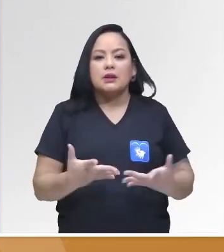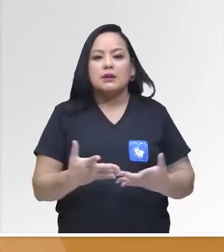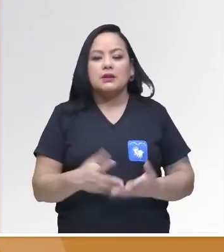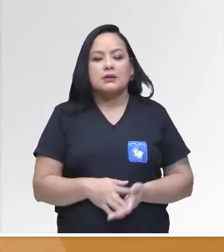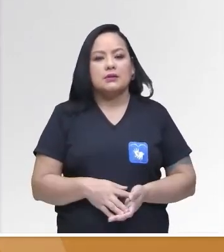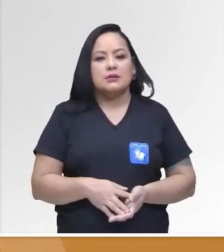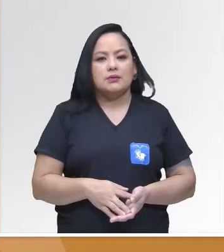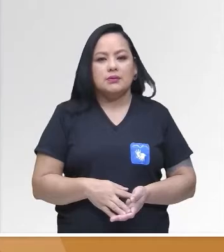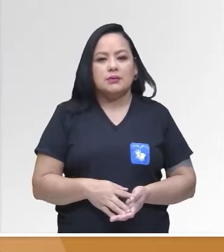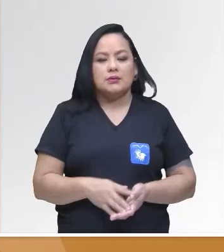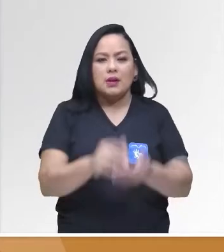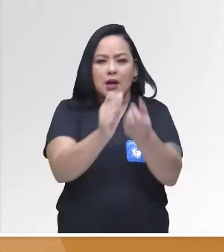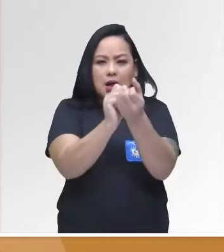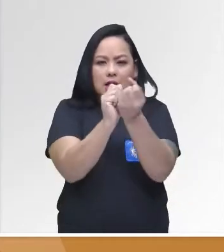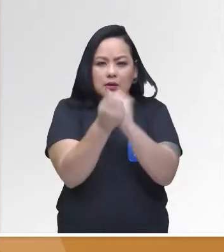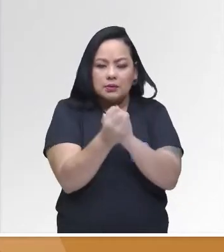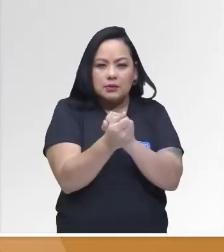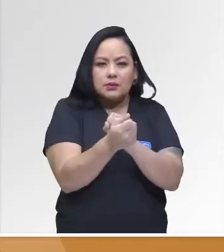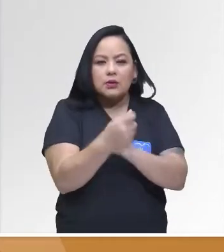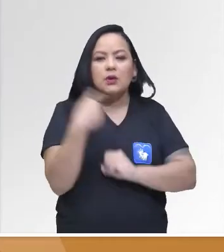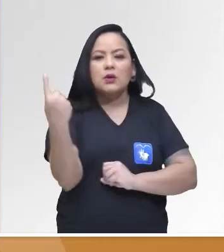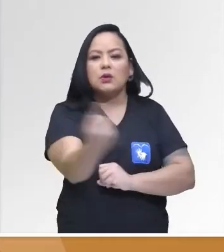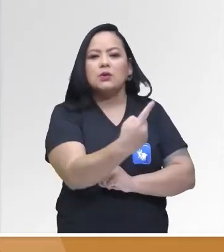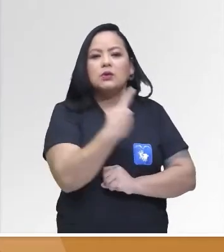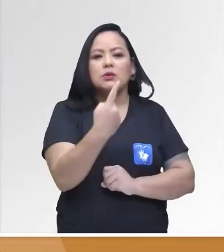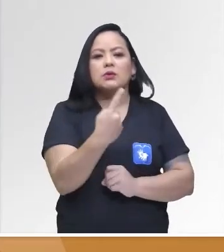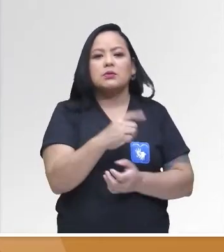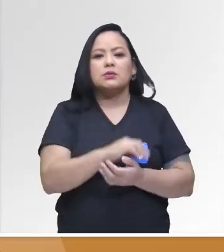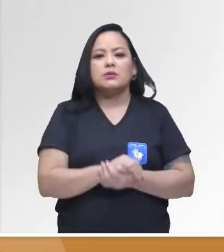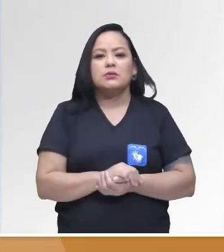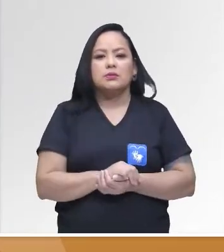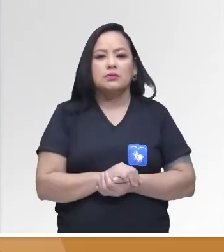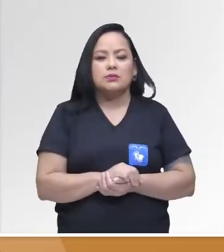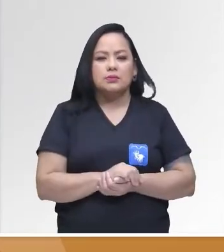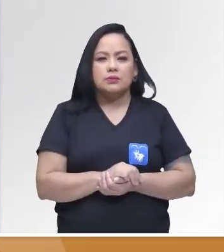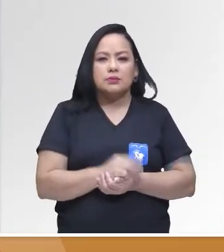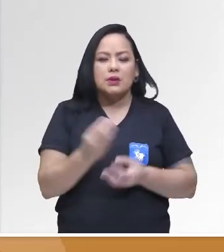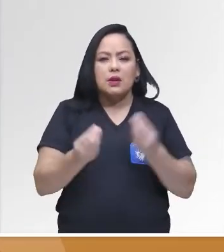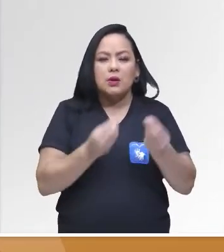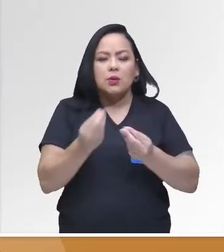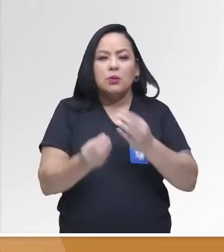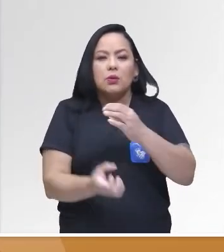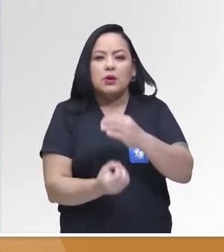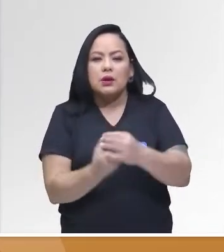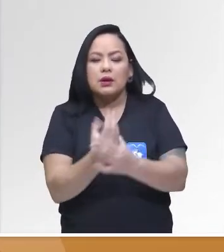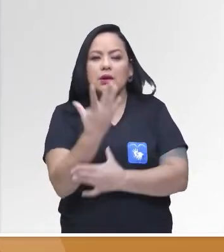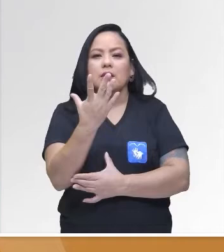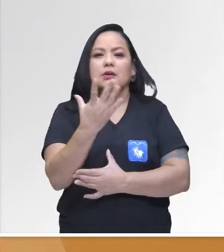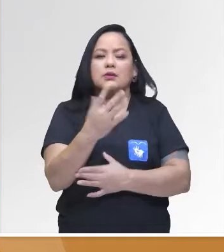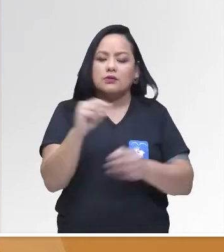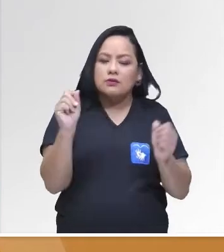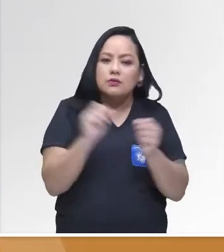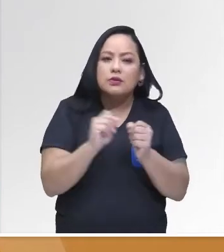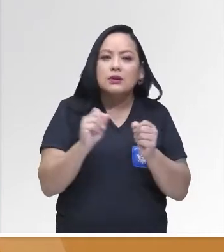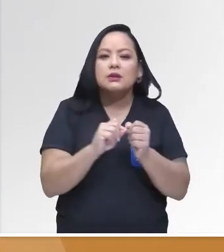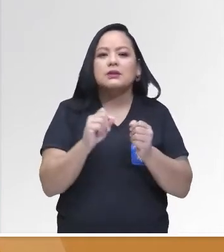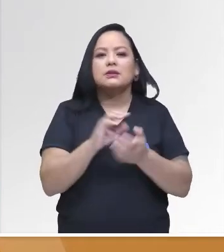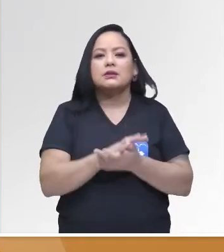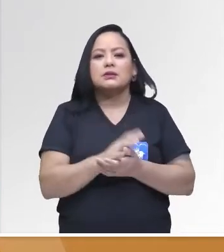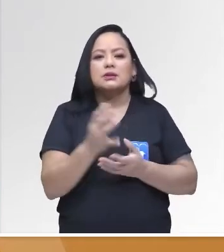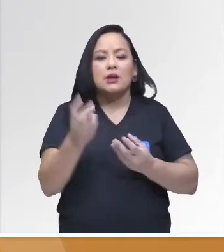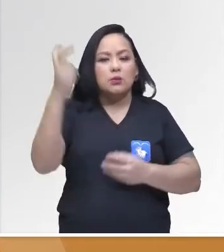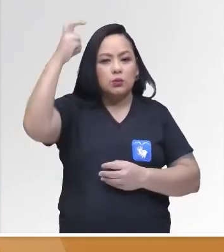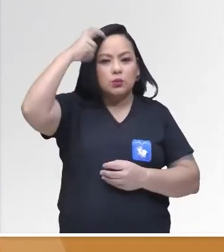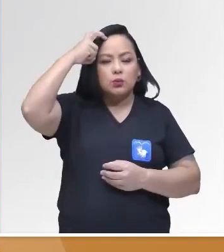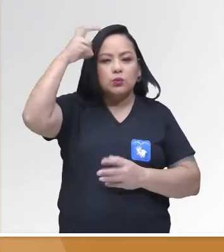diante dessa adaptação, nós vamos estabelecendo, criando, fazendo uma